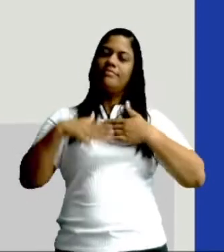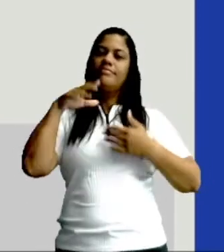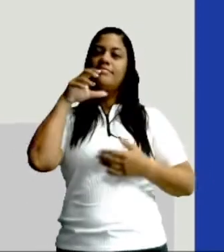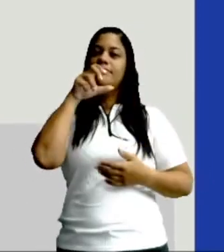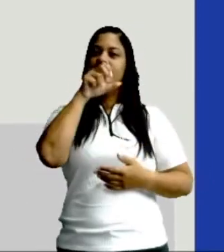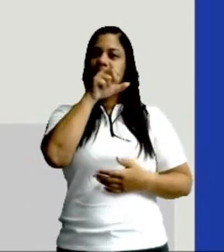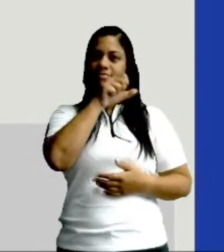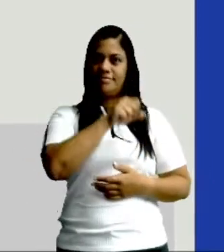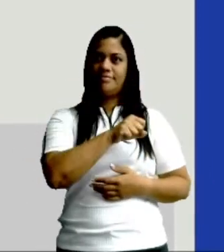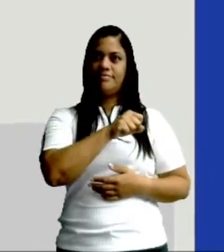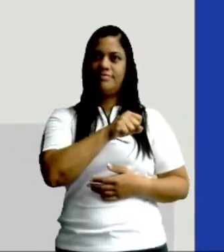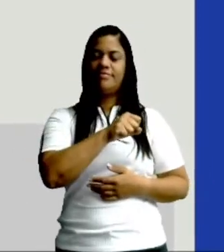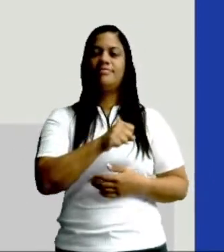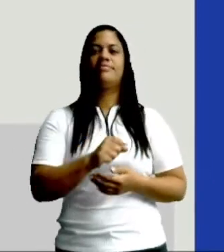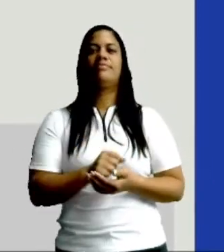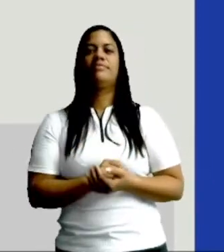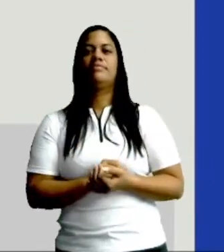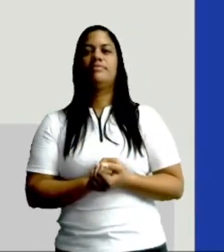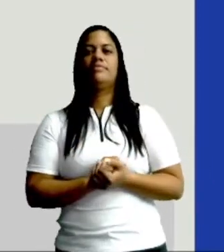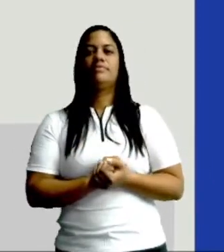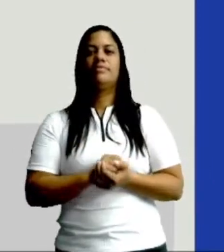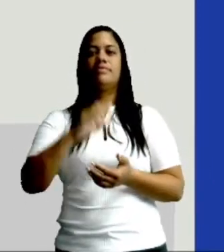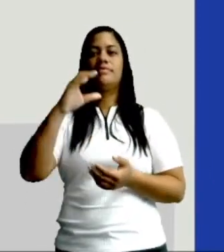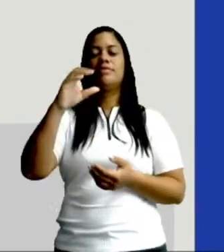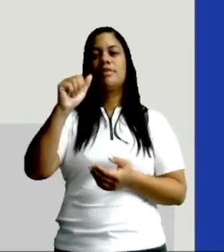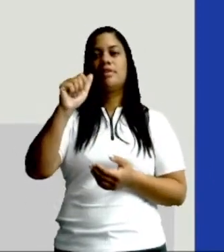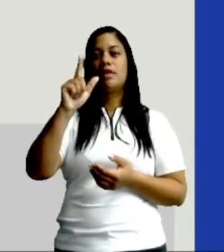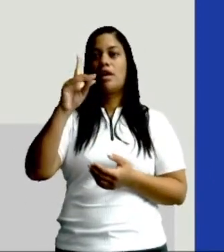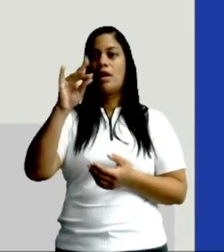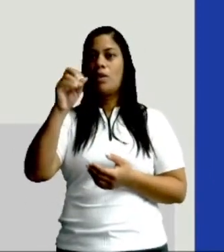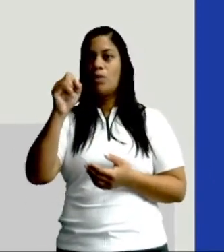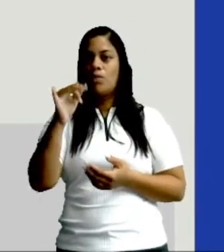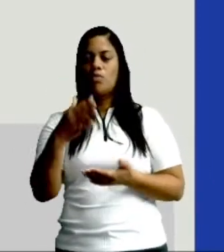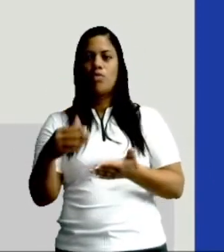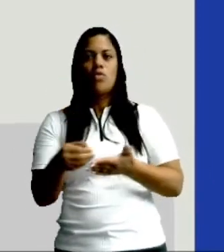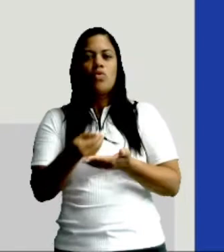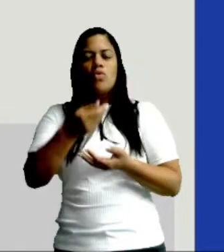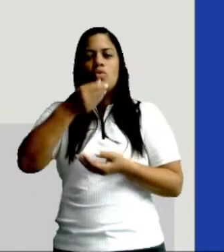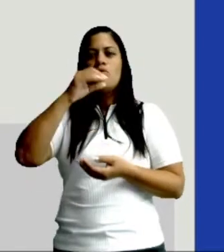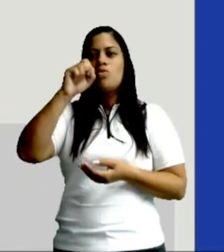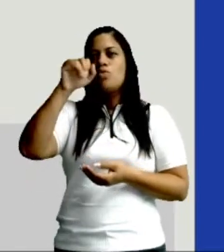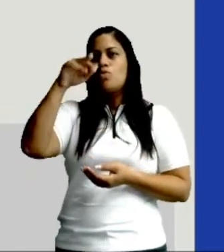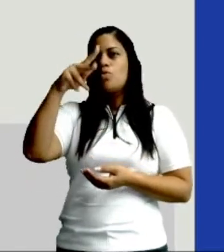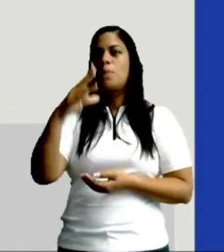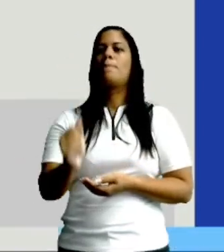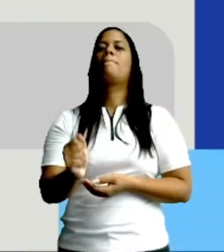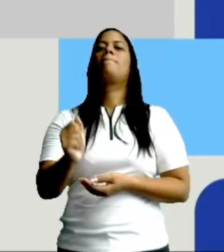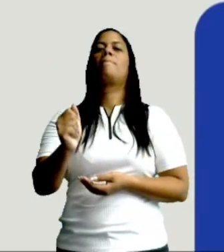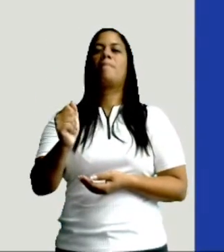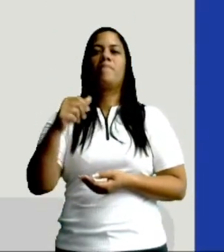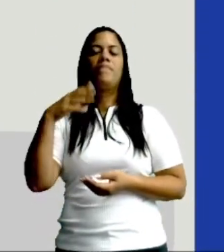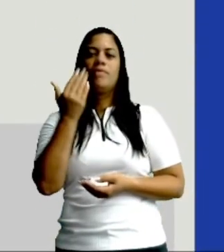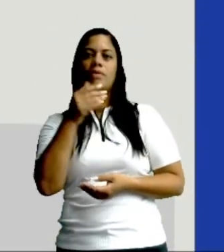mais quente, olha, ele diz aí, caldos e sopas, né? São comidas quentes.